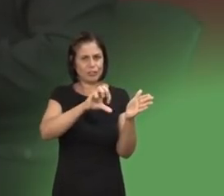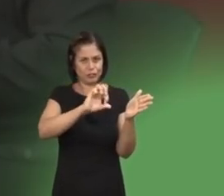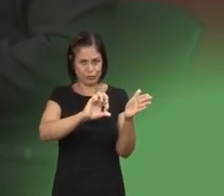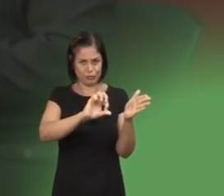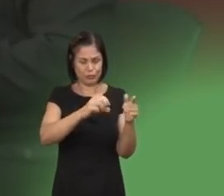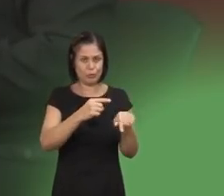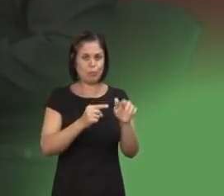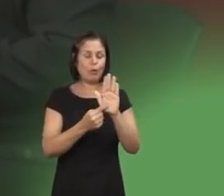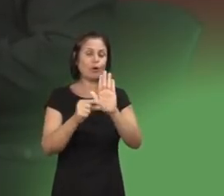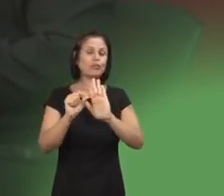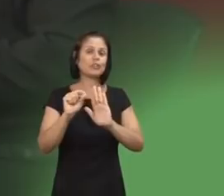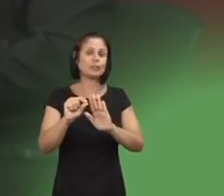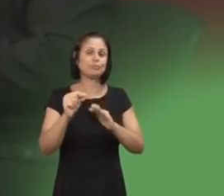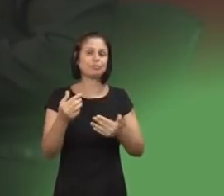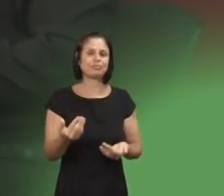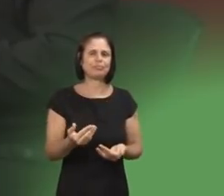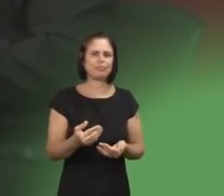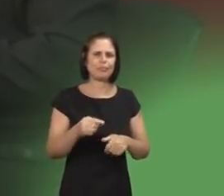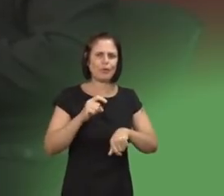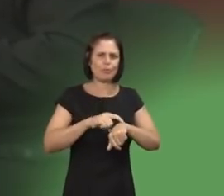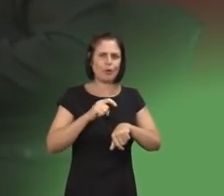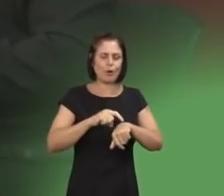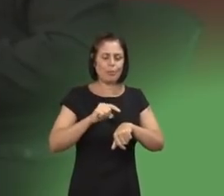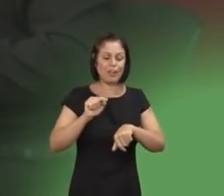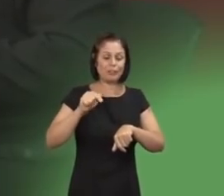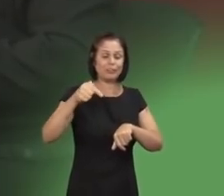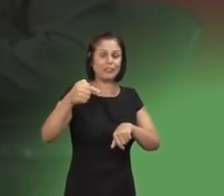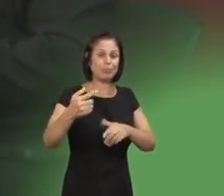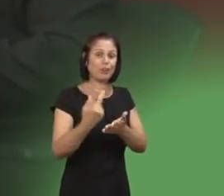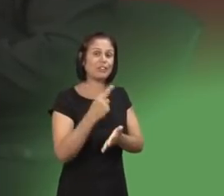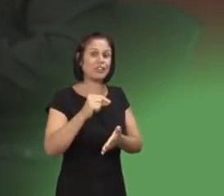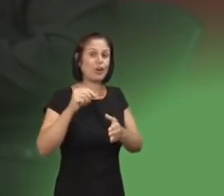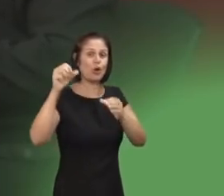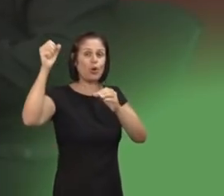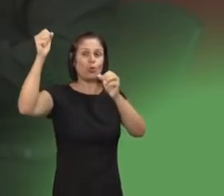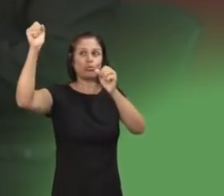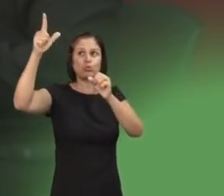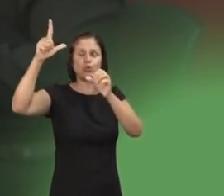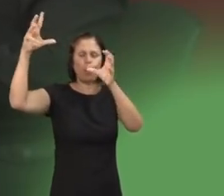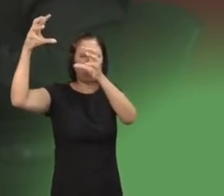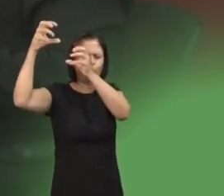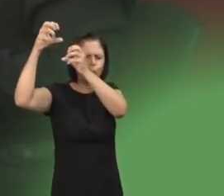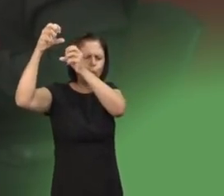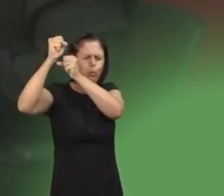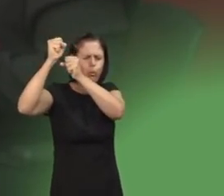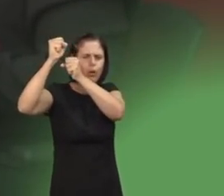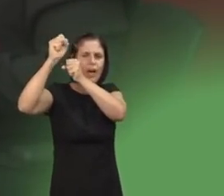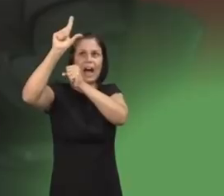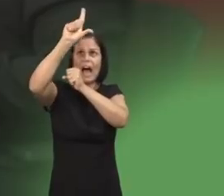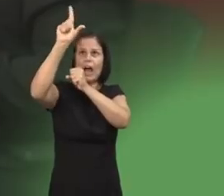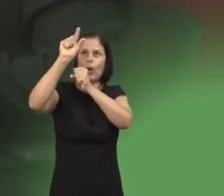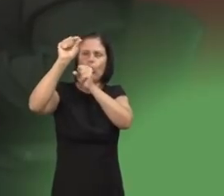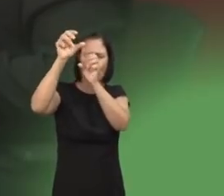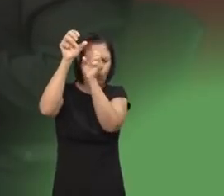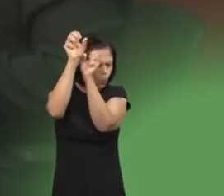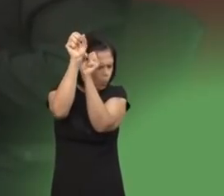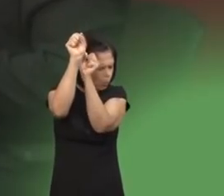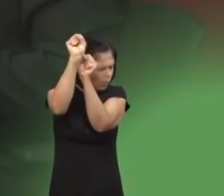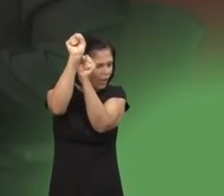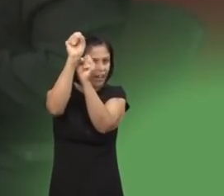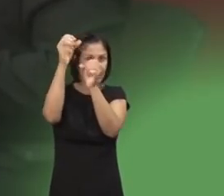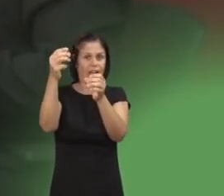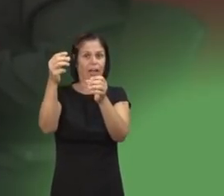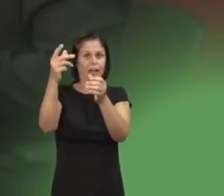logo depois da aflição daqueles dias, o que diz lá? O sol escurecerá, a lua não dará sua luz, os poderes do céu serão